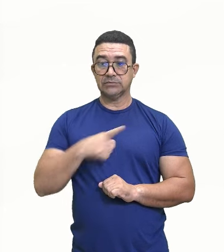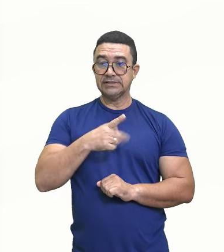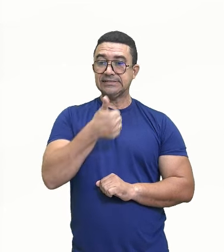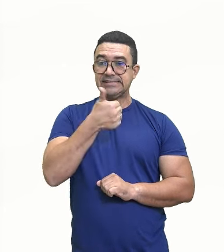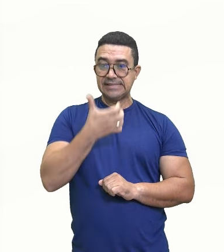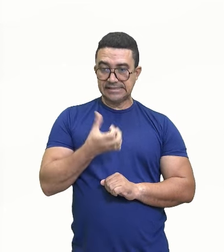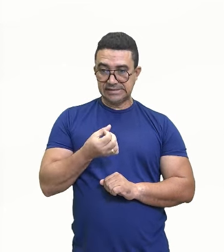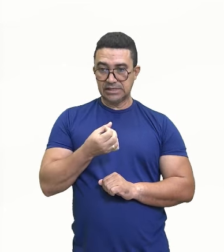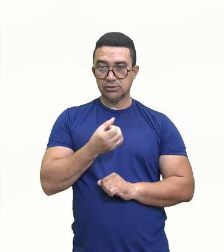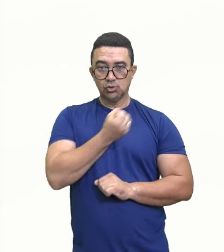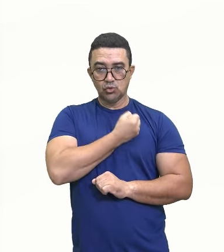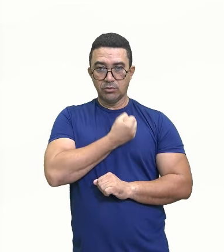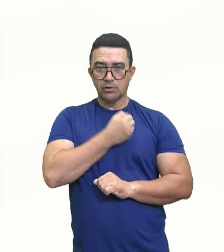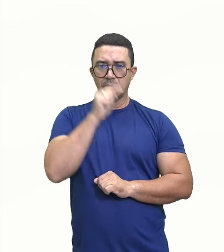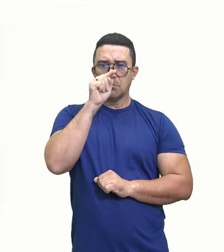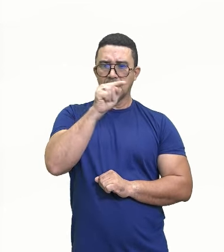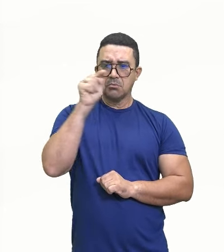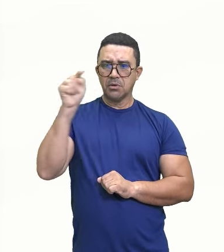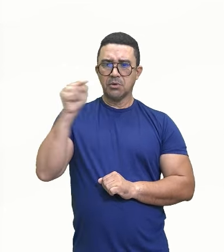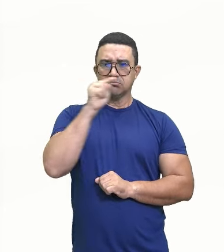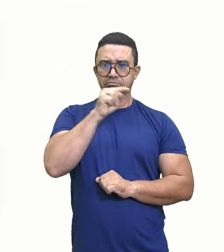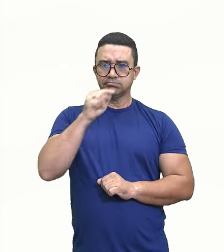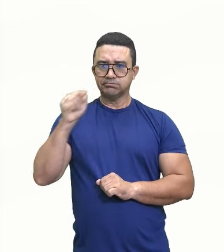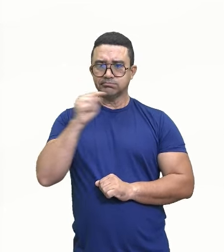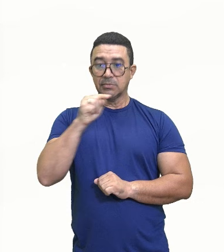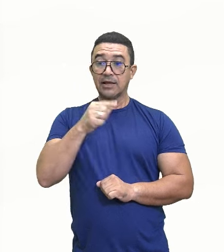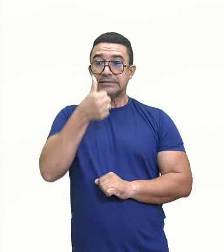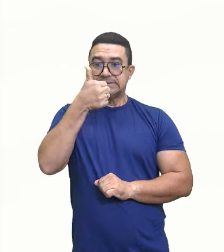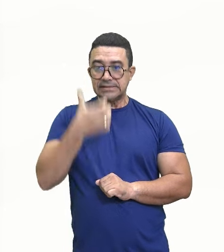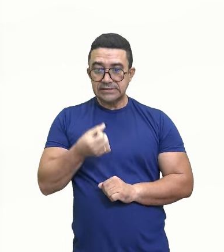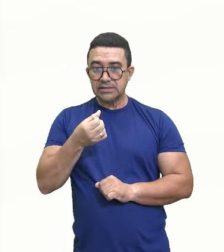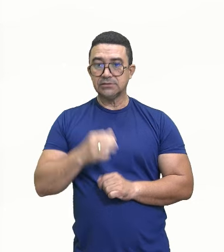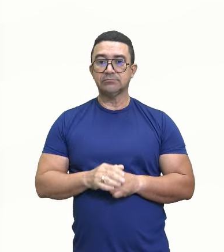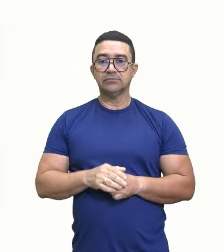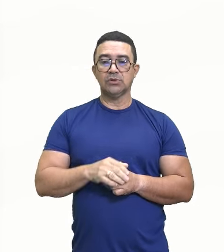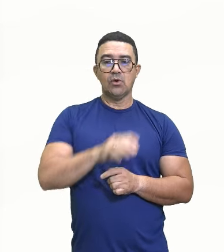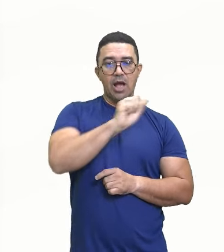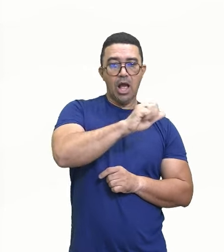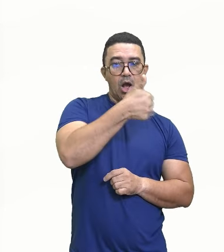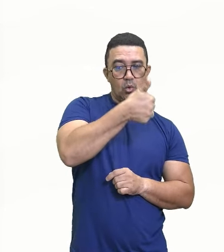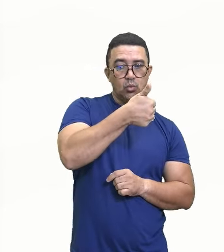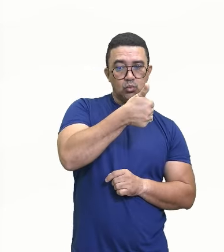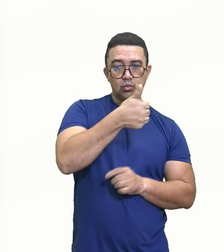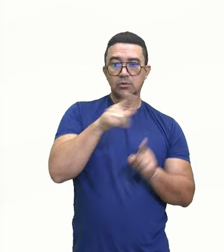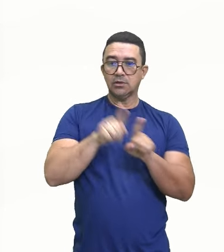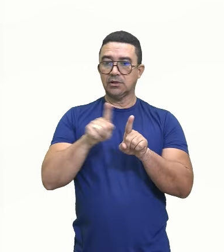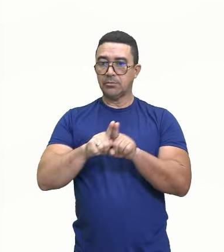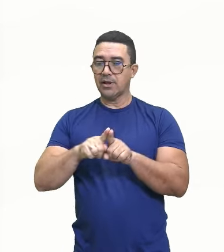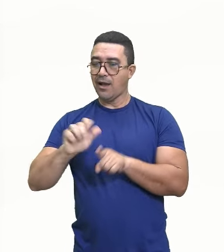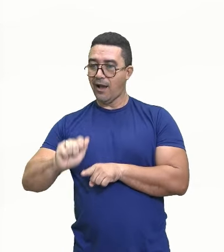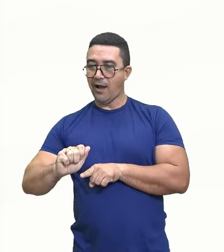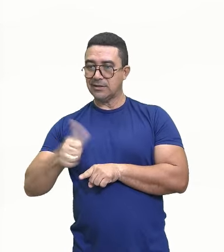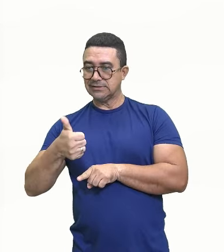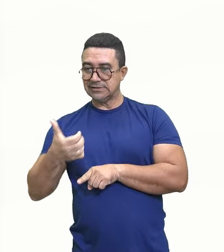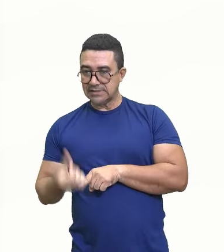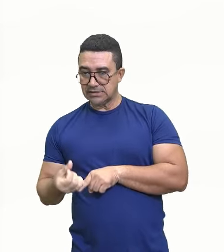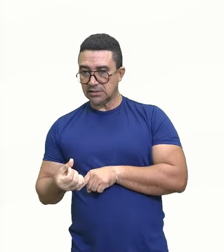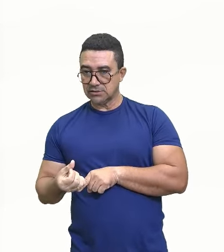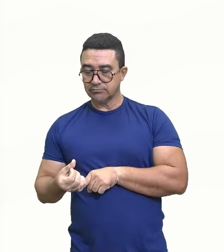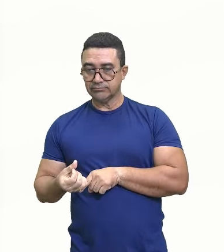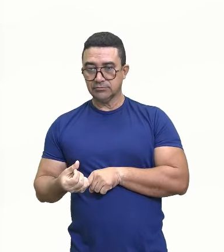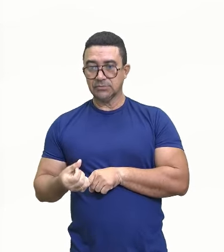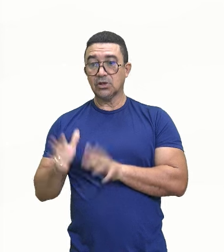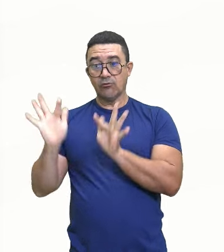termos. Então, o último termo aqui, ó, é o A16, ou seja, 16º termo. Então,